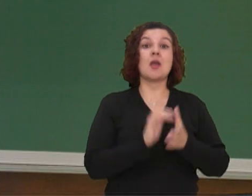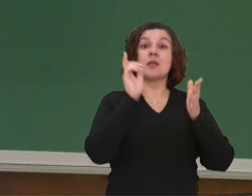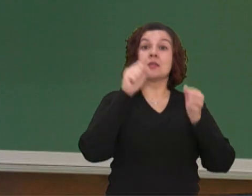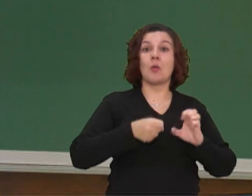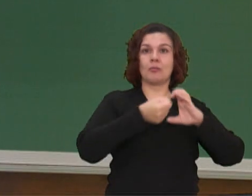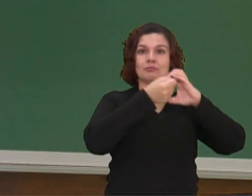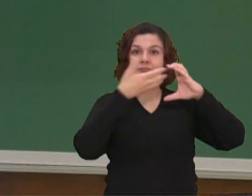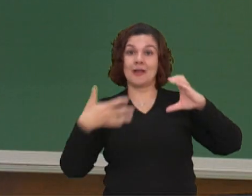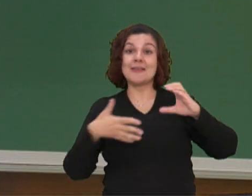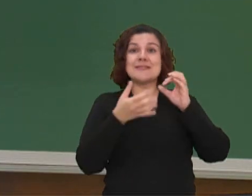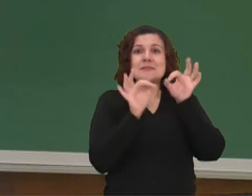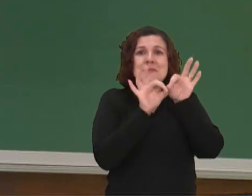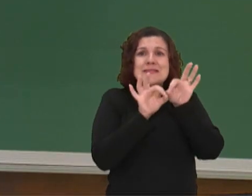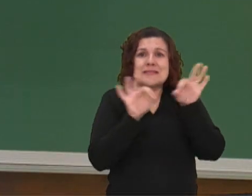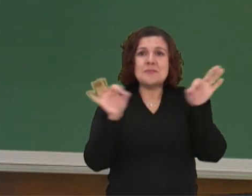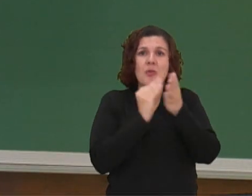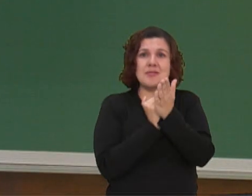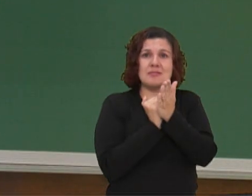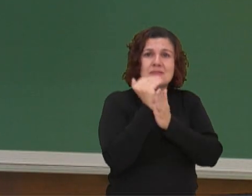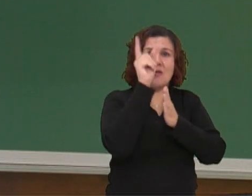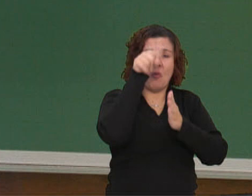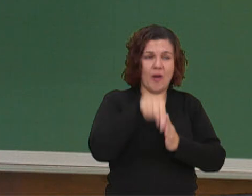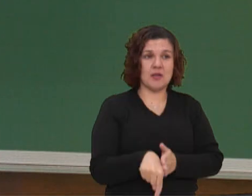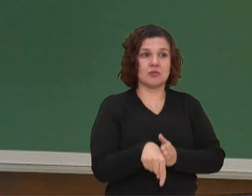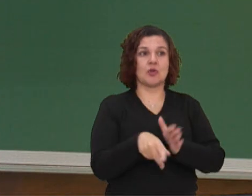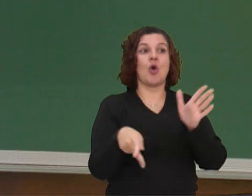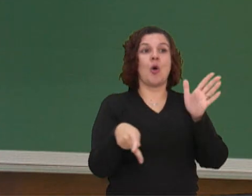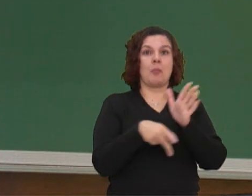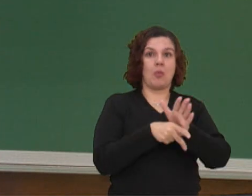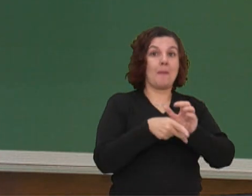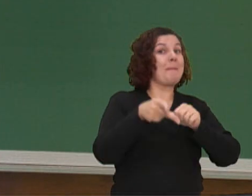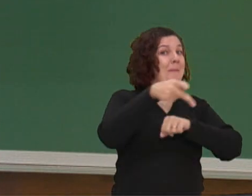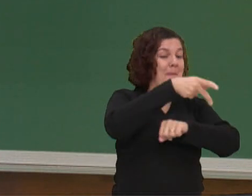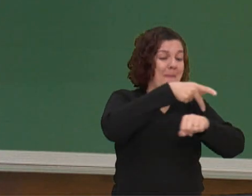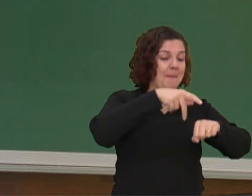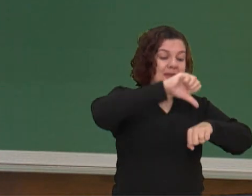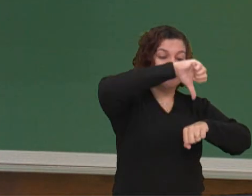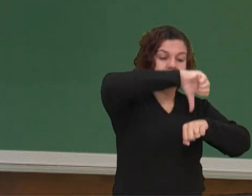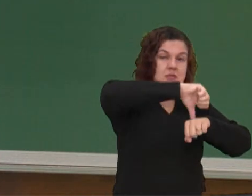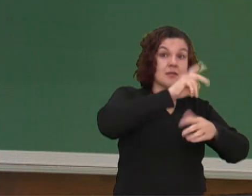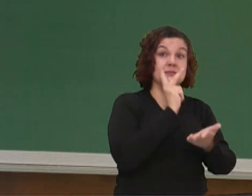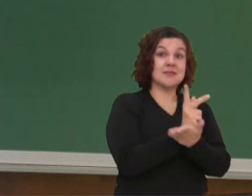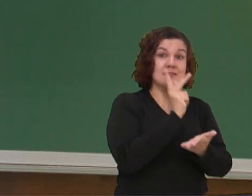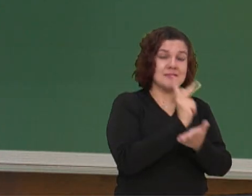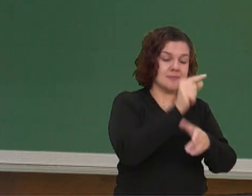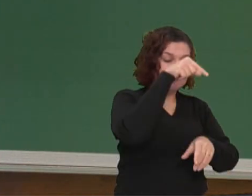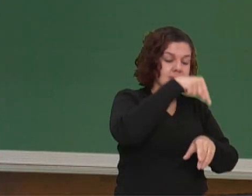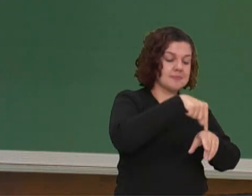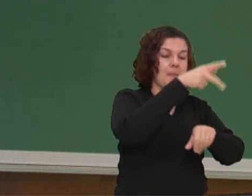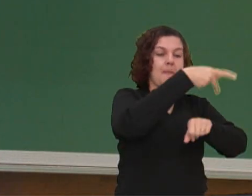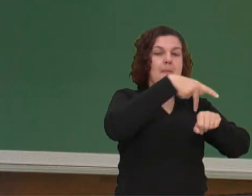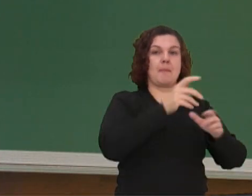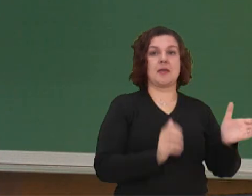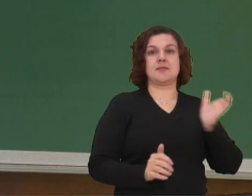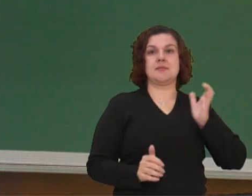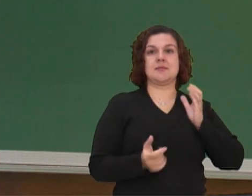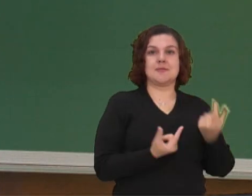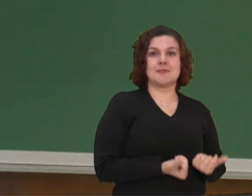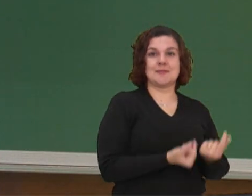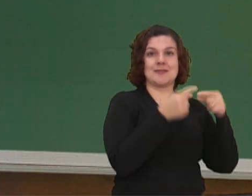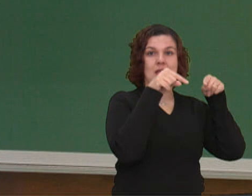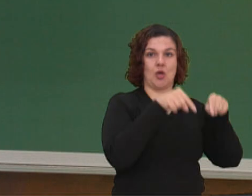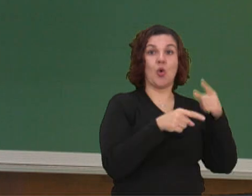grandes empresas. A sua origem, os seus países de origem são sempre os países ricos. Por quê? Nós vimos lá que os países ricos,